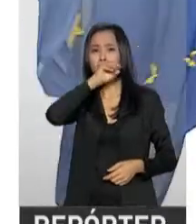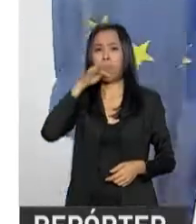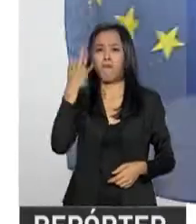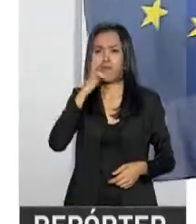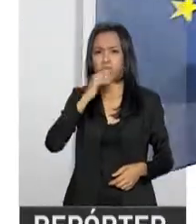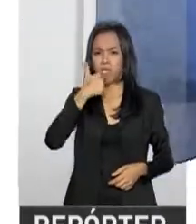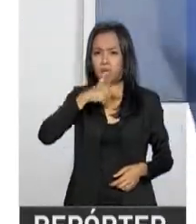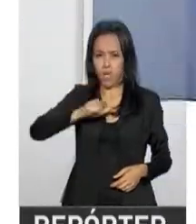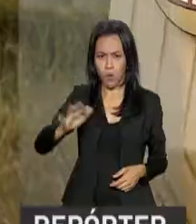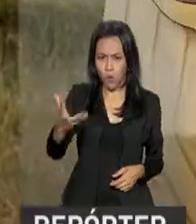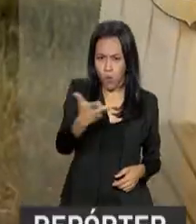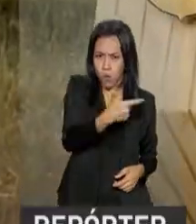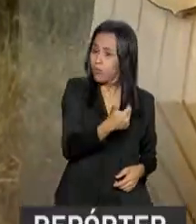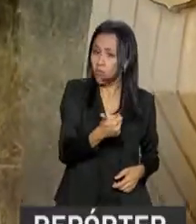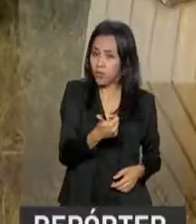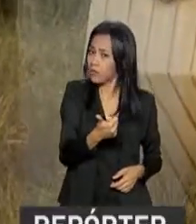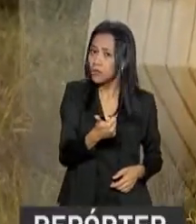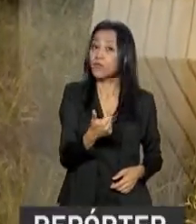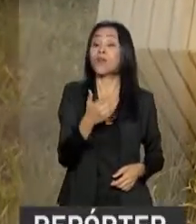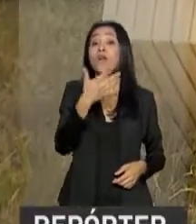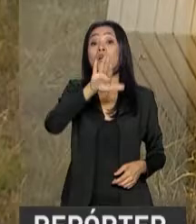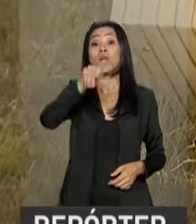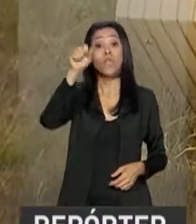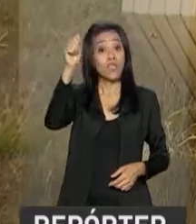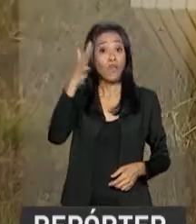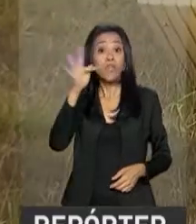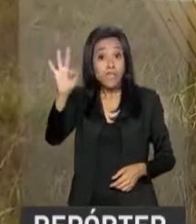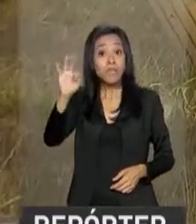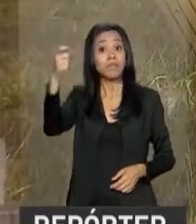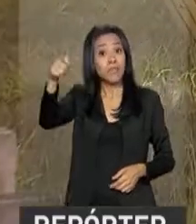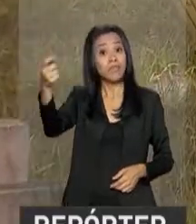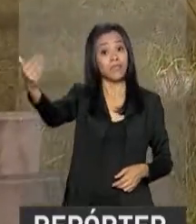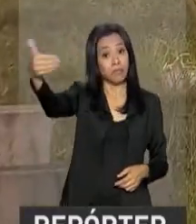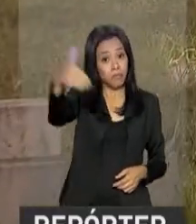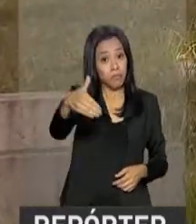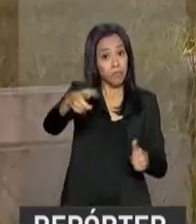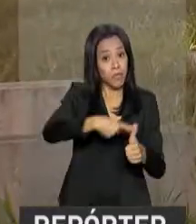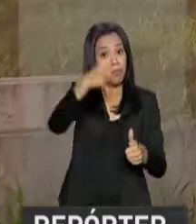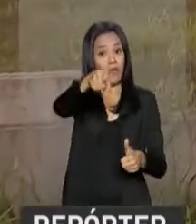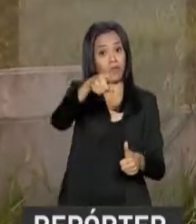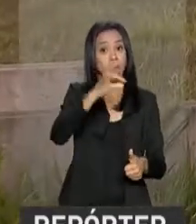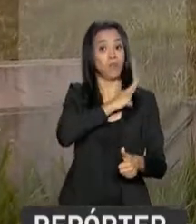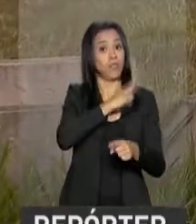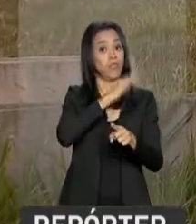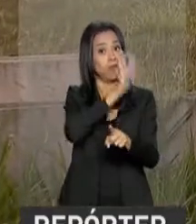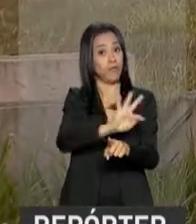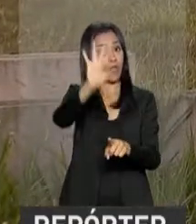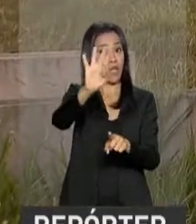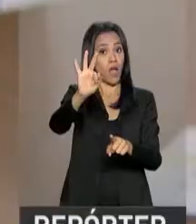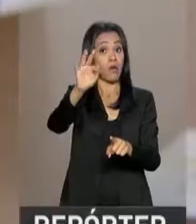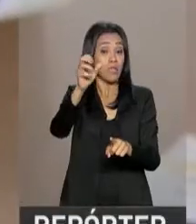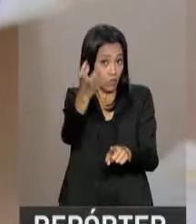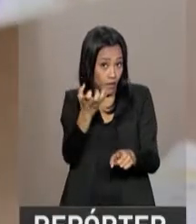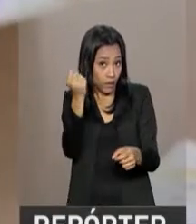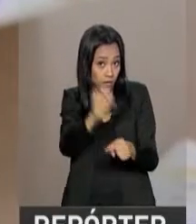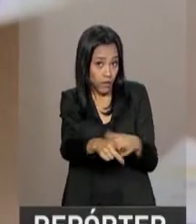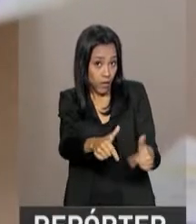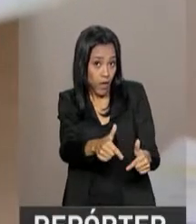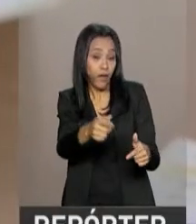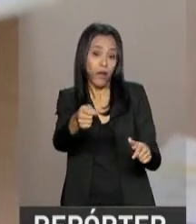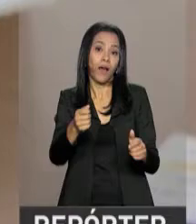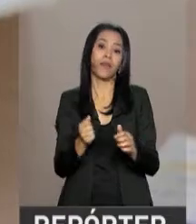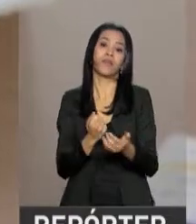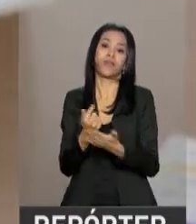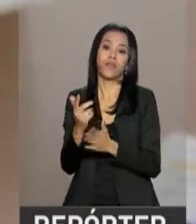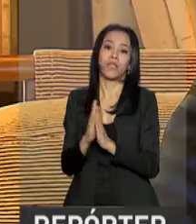para os franceses quando chegarem ao brasil precisam se registrar na polícia federal e se quiserem um emprego tirar uma carteira